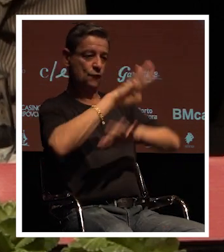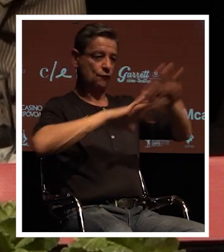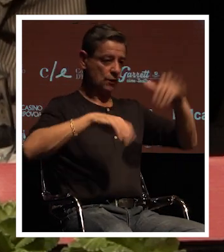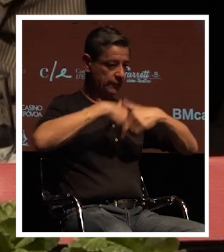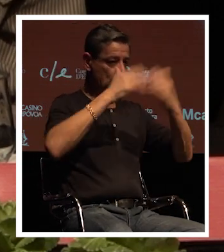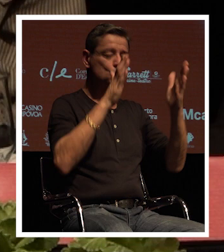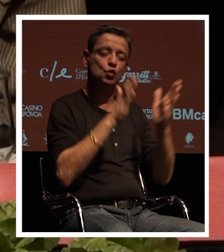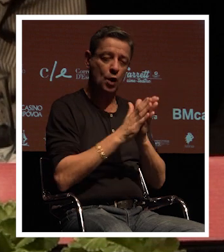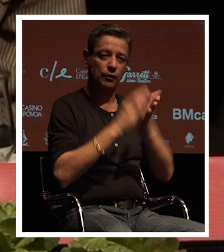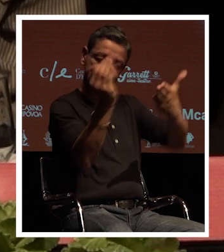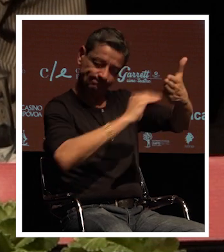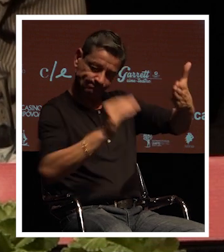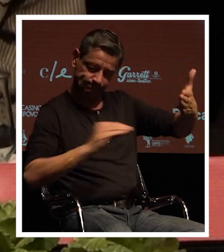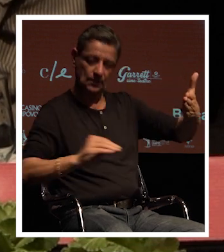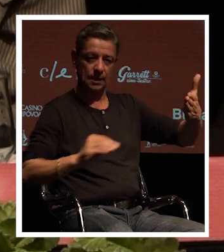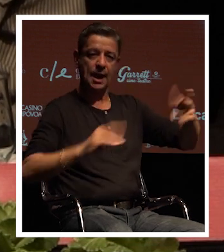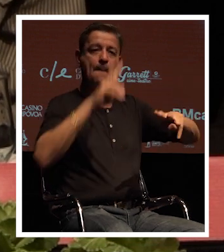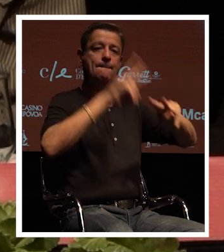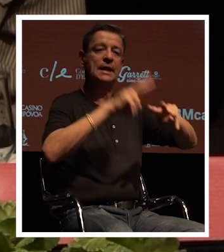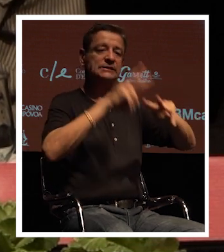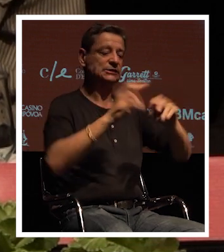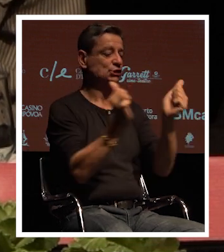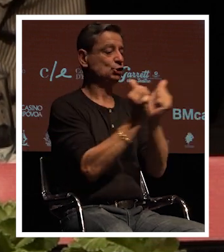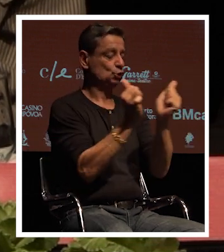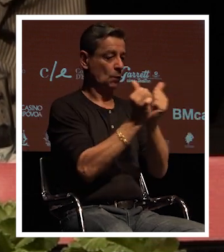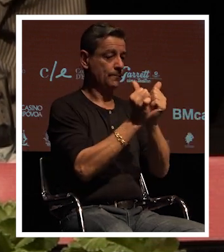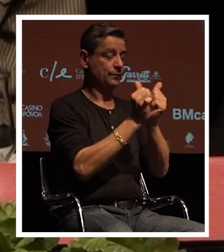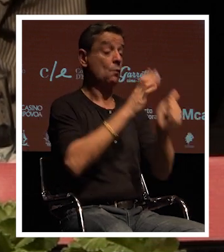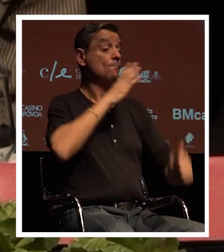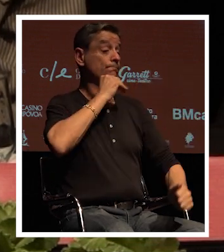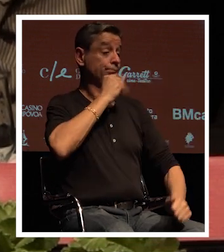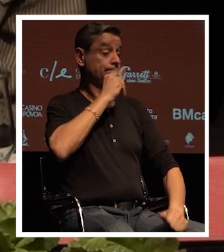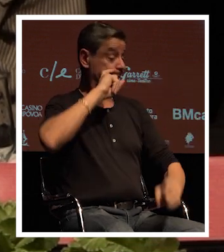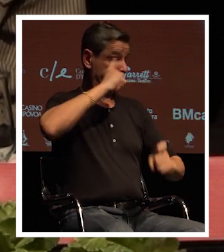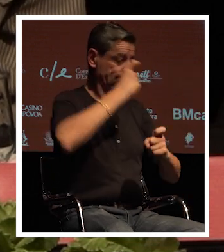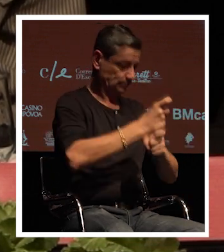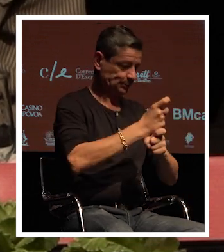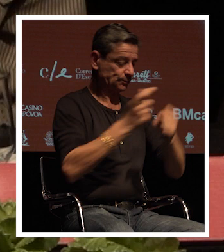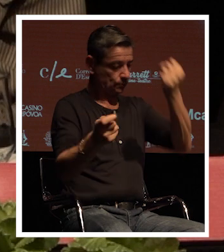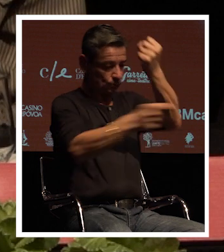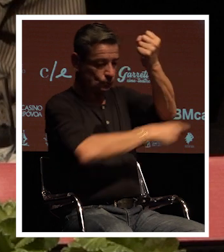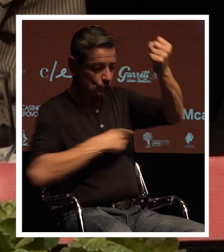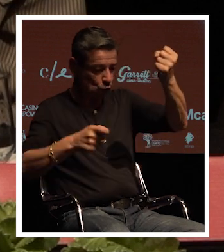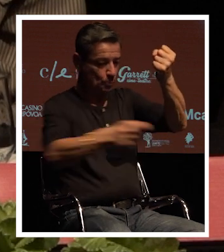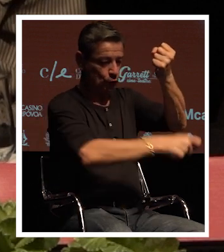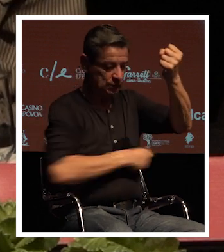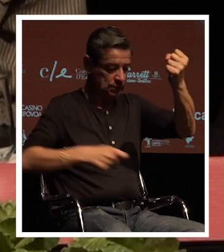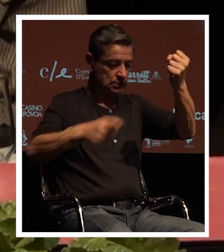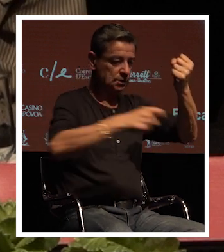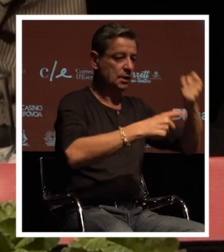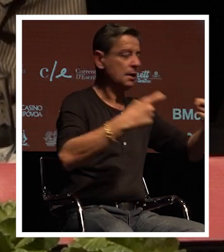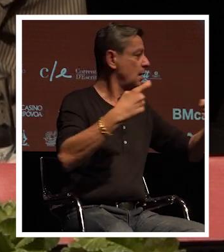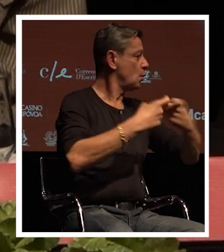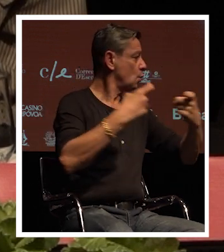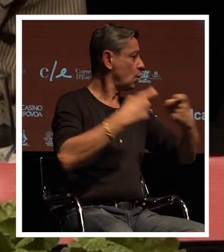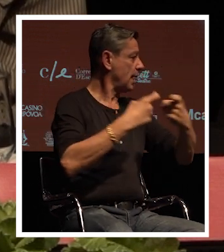na prisão e na prisão ele para os guardas era um renegado comunista para os colegas